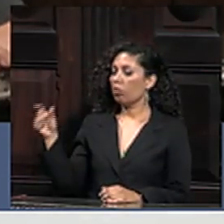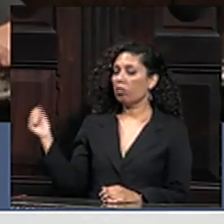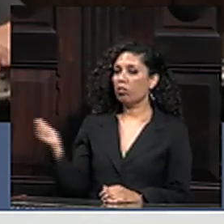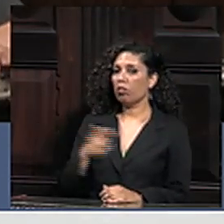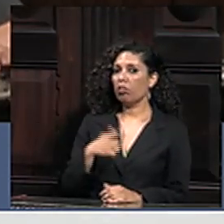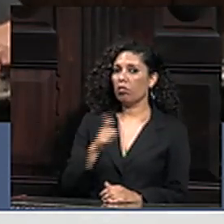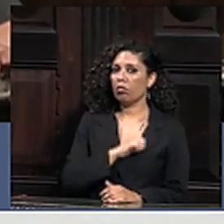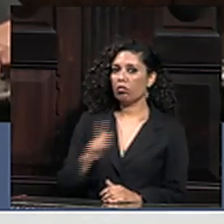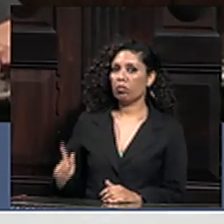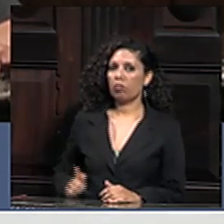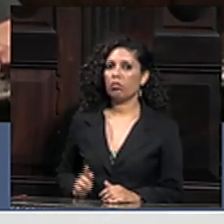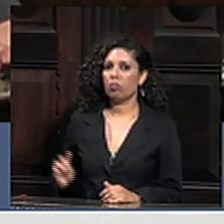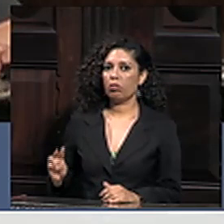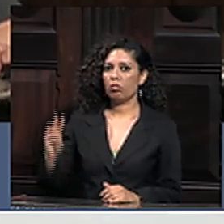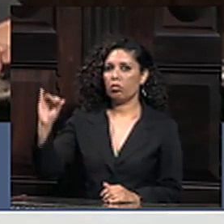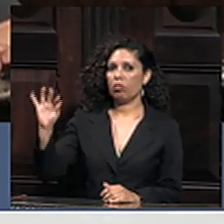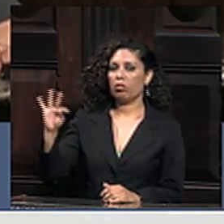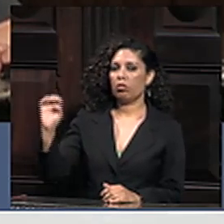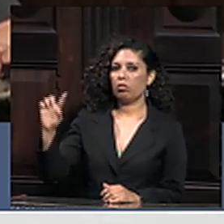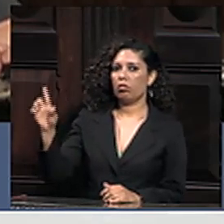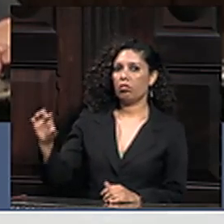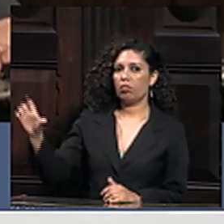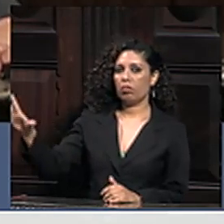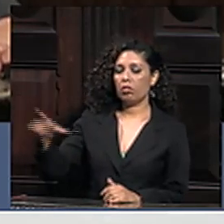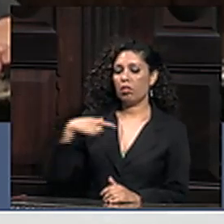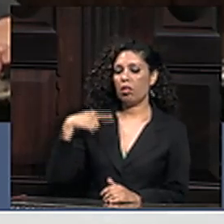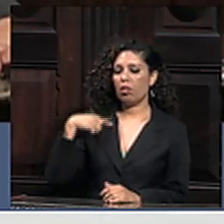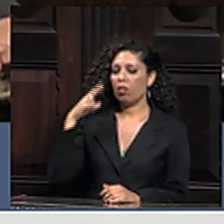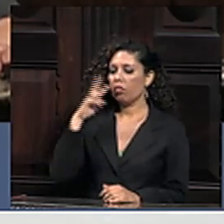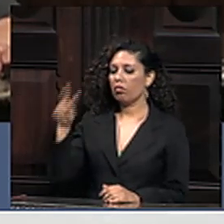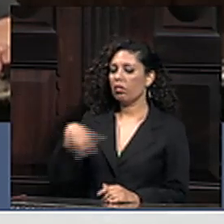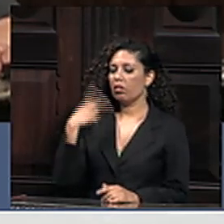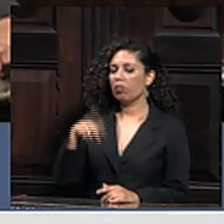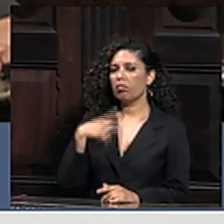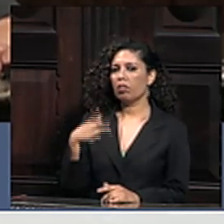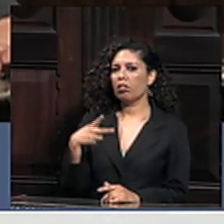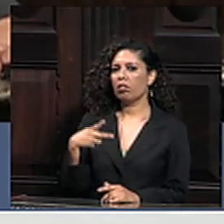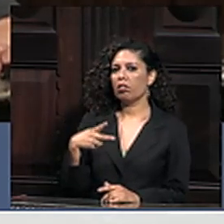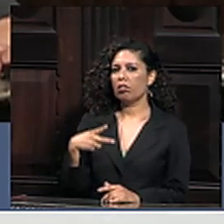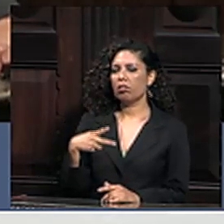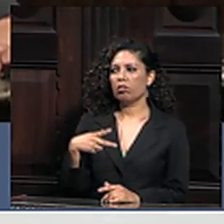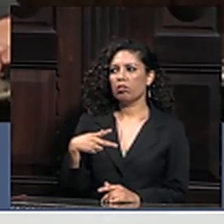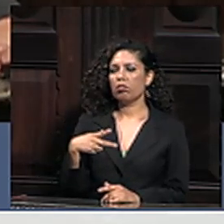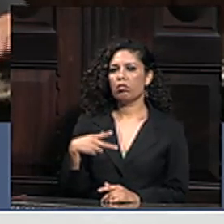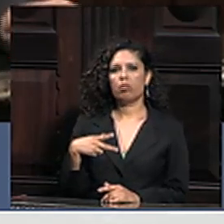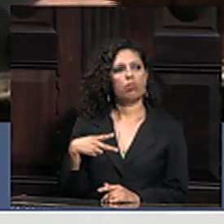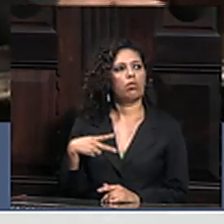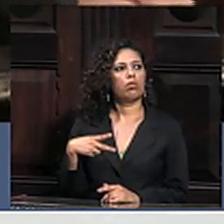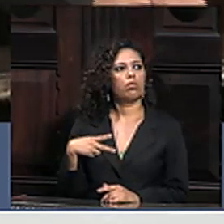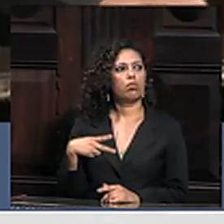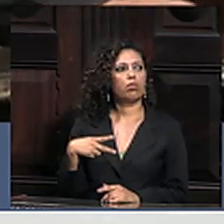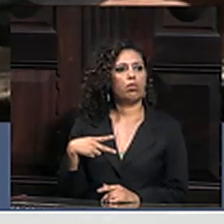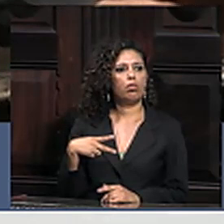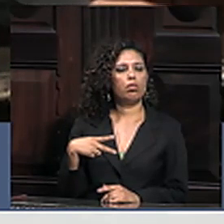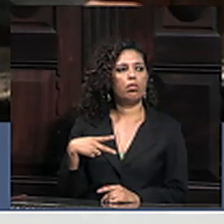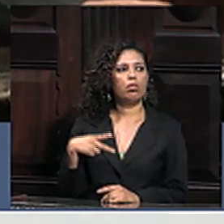eleito, começando a discordar. Eu vi uma declaração dele que vai